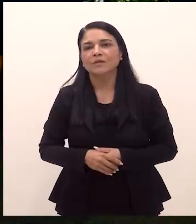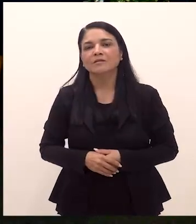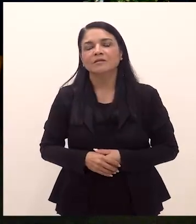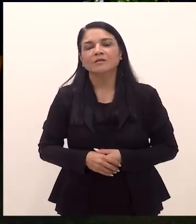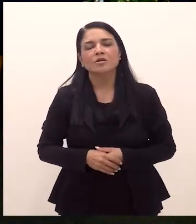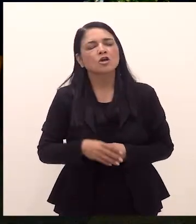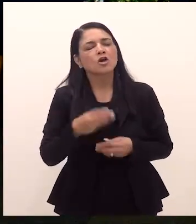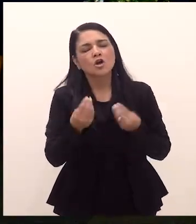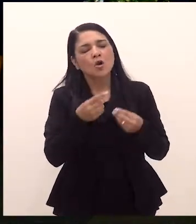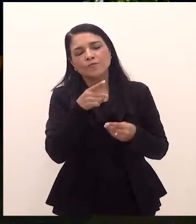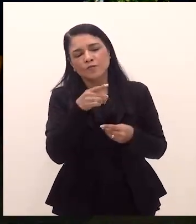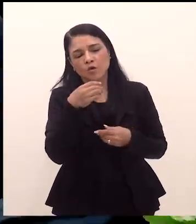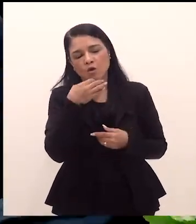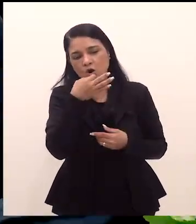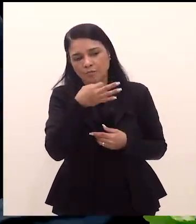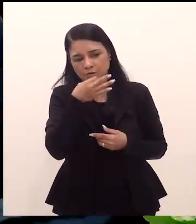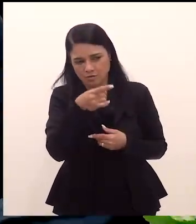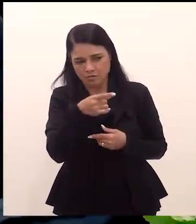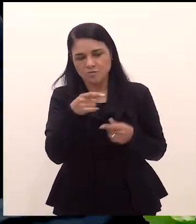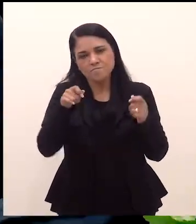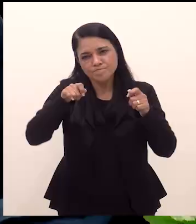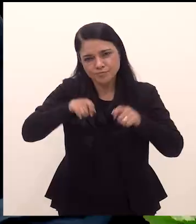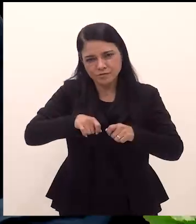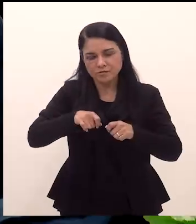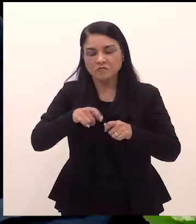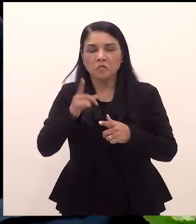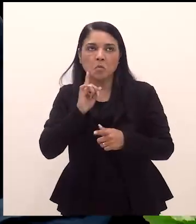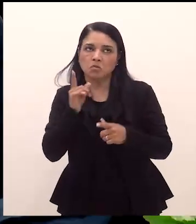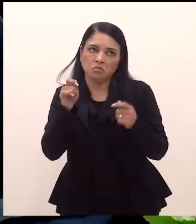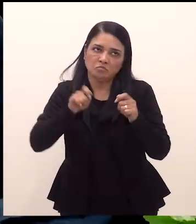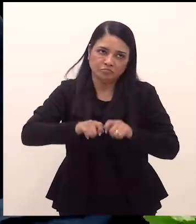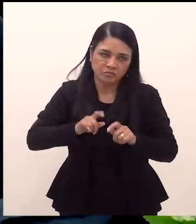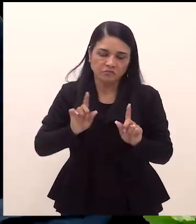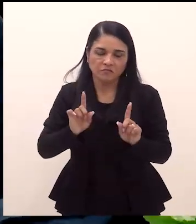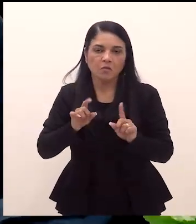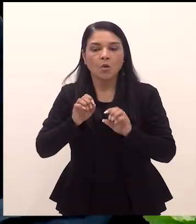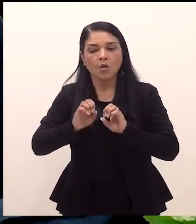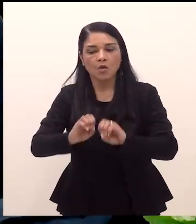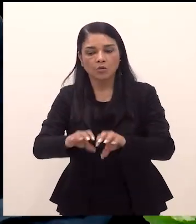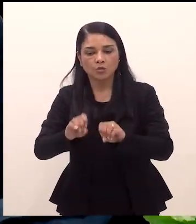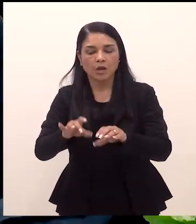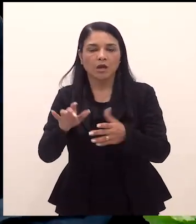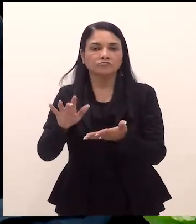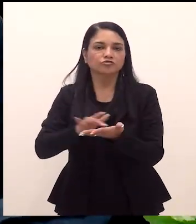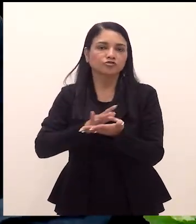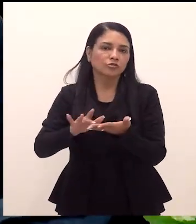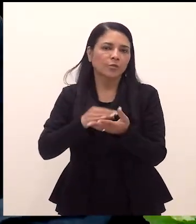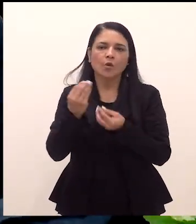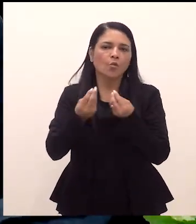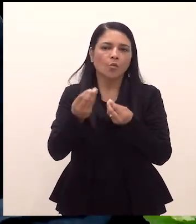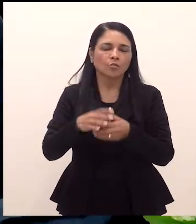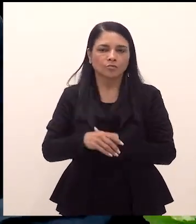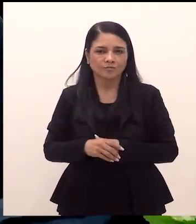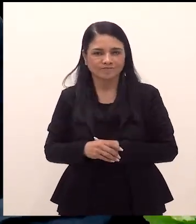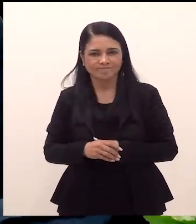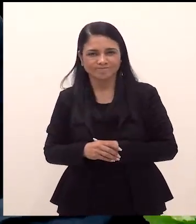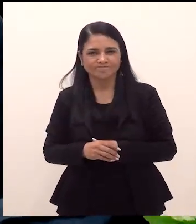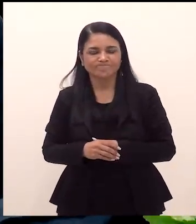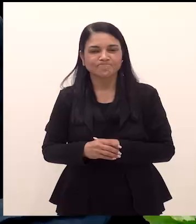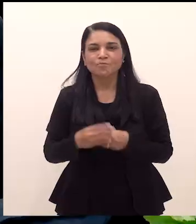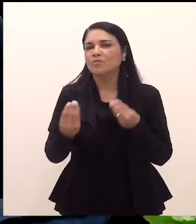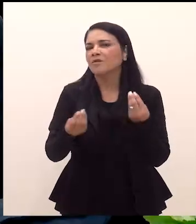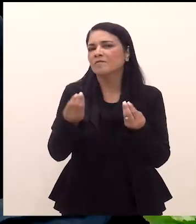eles. E como é que você acha que é possível, ou se é possível, eu também não sei, se educar